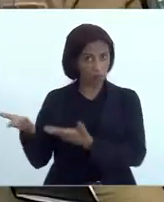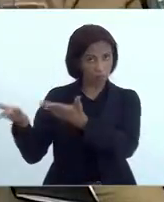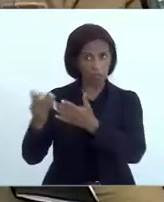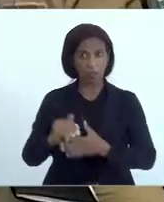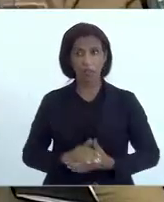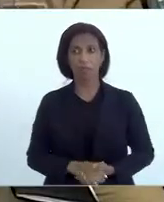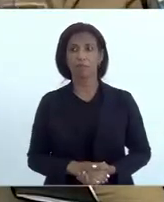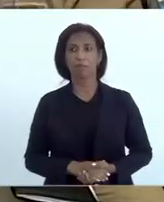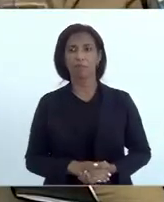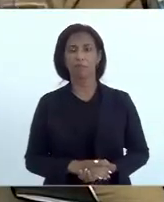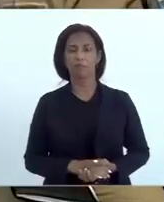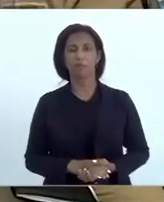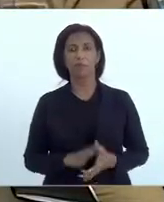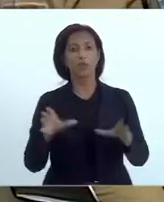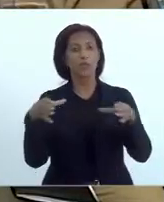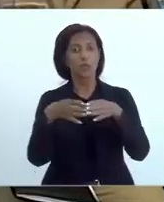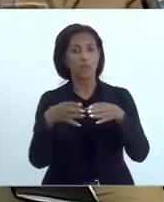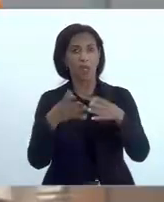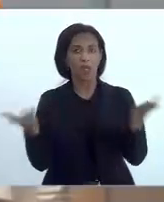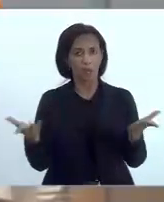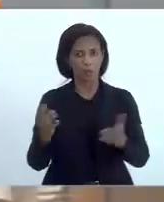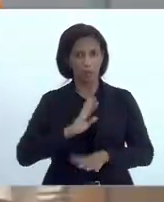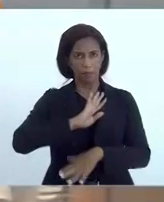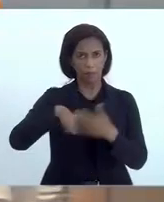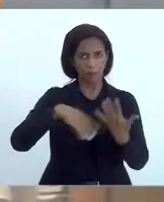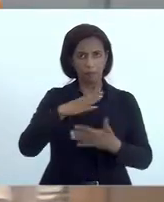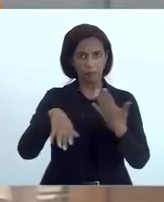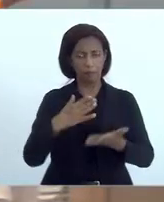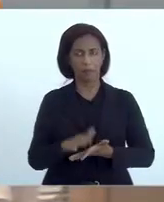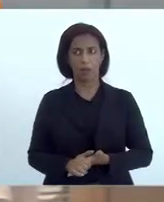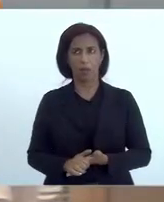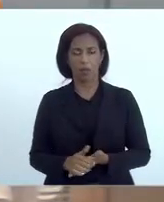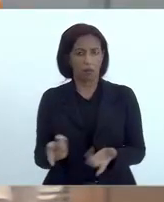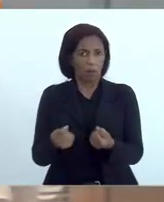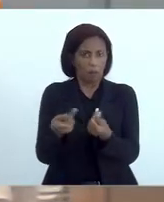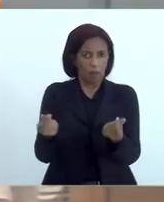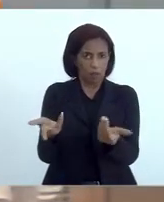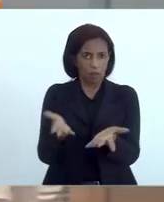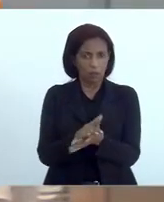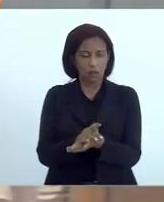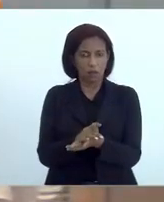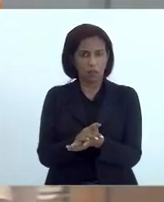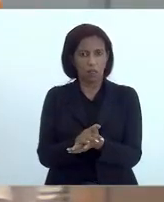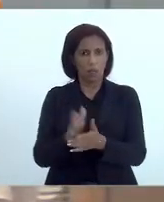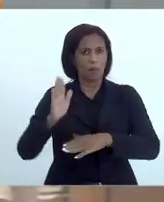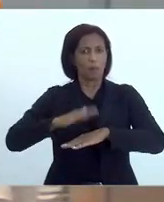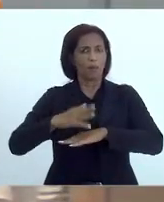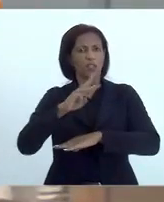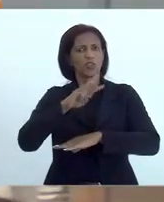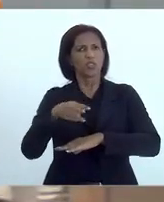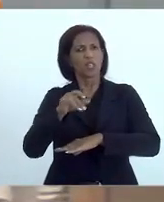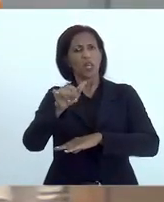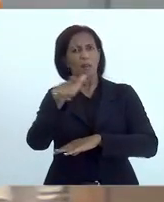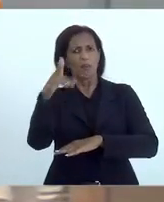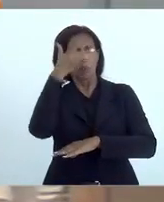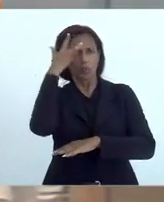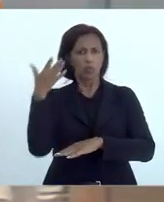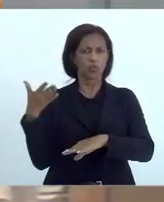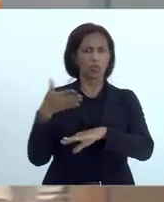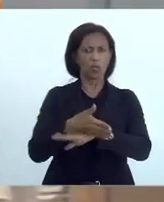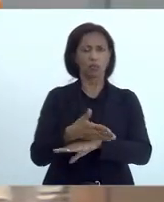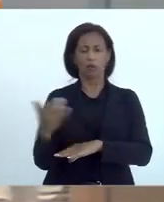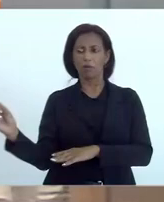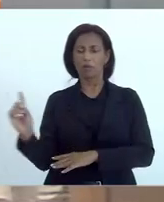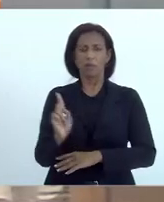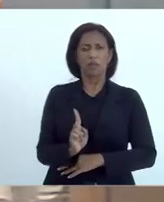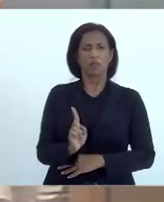com ele ué tu esta comissão aqui na zona só come só não serve para nada já botão mais 3 mil servidores para dentro aí vou